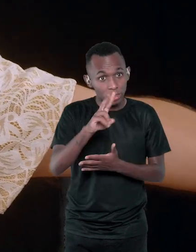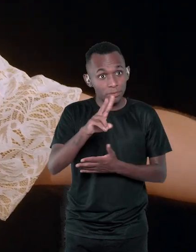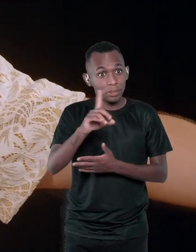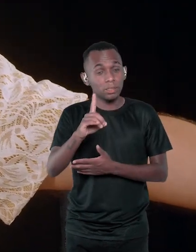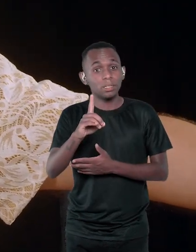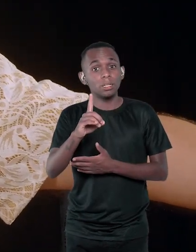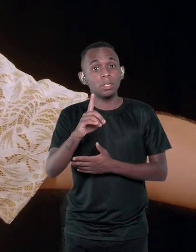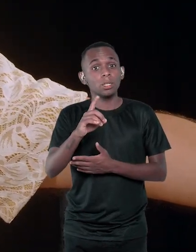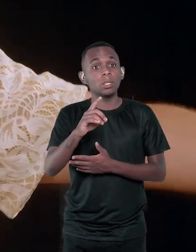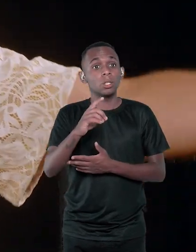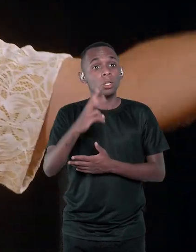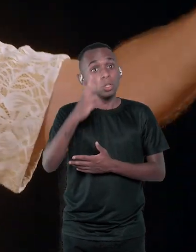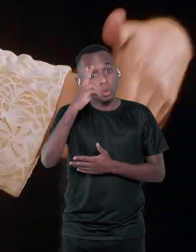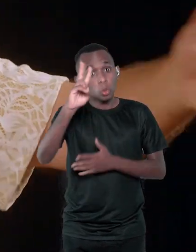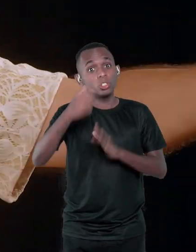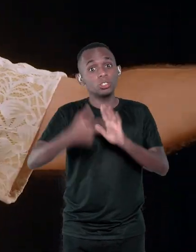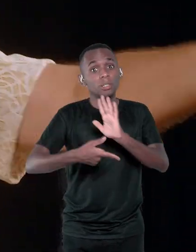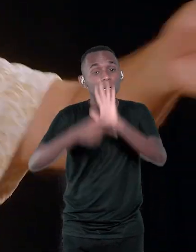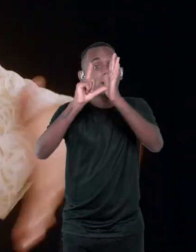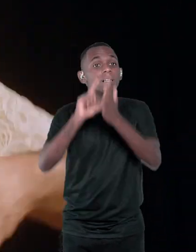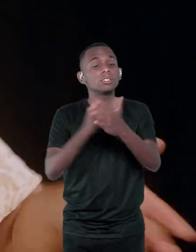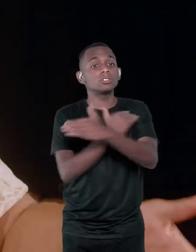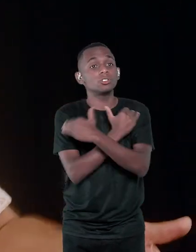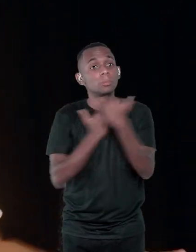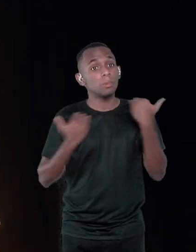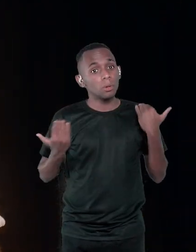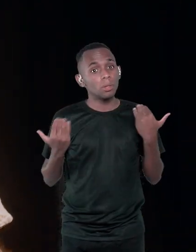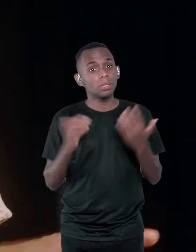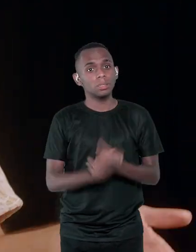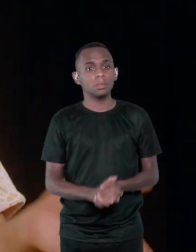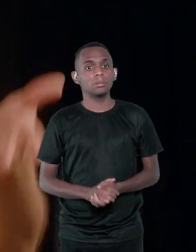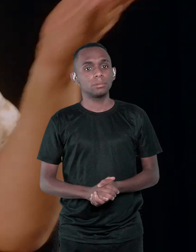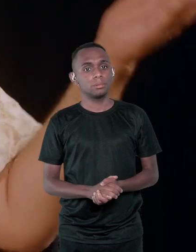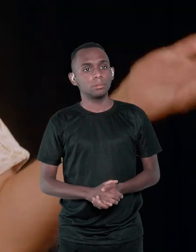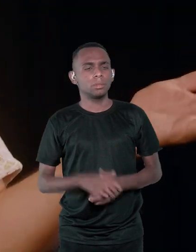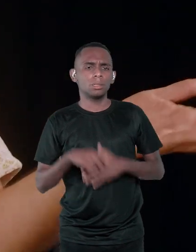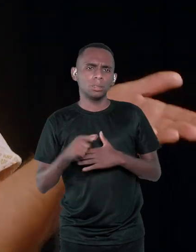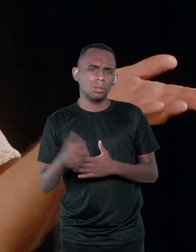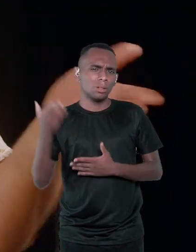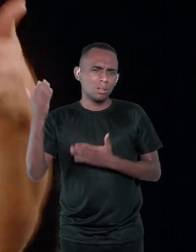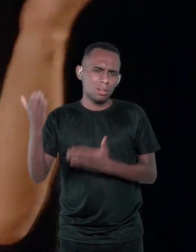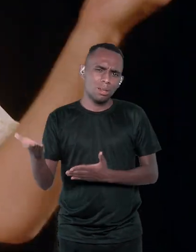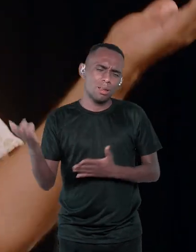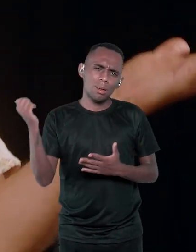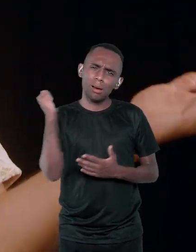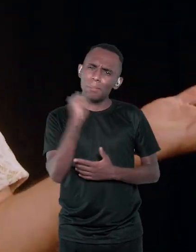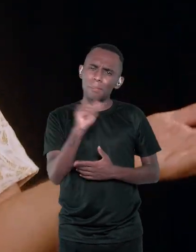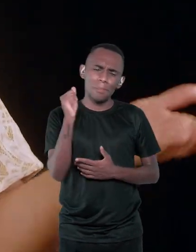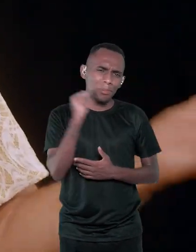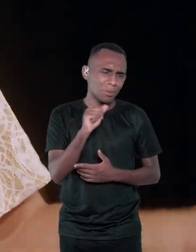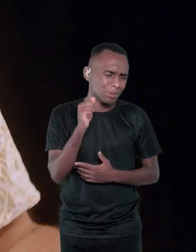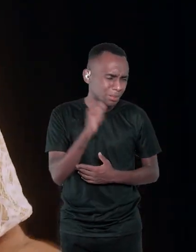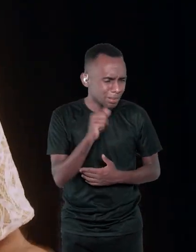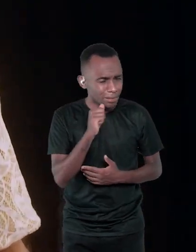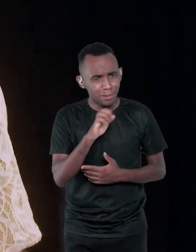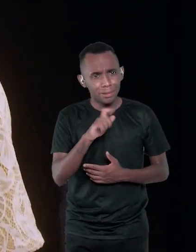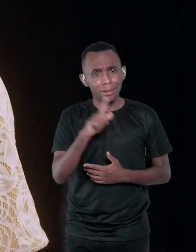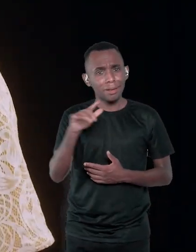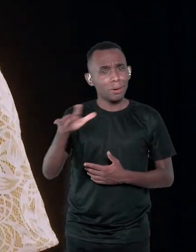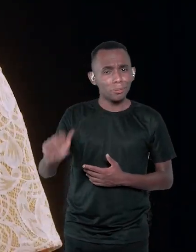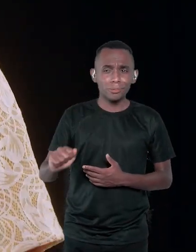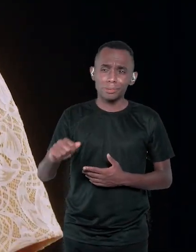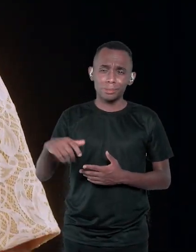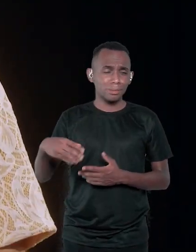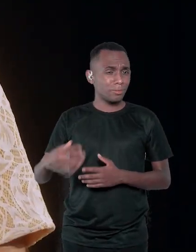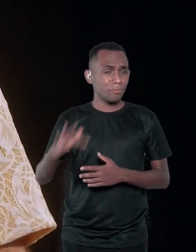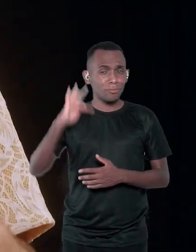2 dias antes de morrer. Estava em São Paulo, foi lá com a Emicida, gravou, não sei o que e tal. Uma mulher que realmente, futuro, a Elza pertence